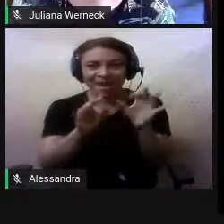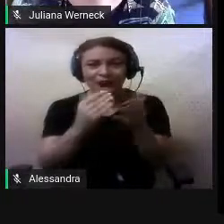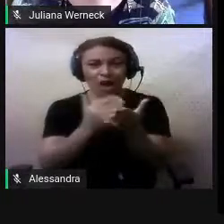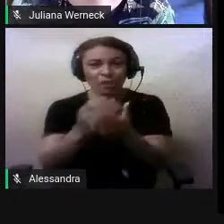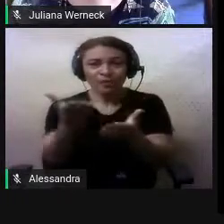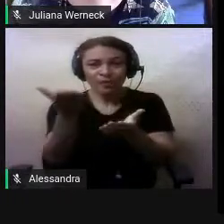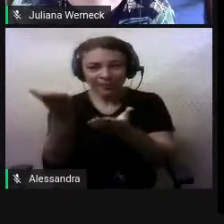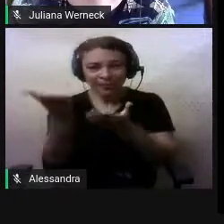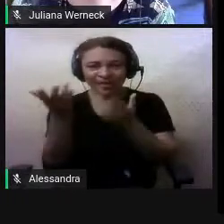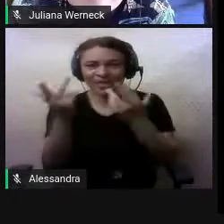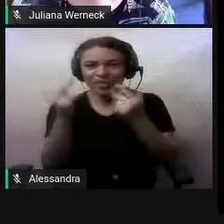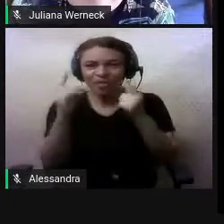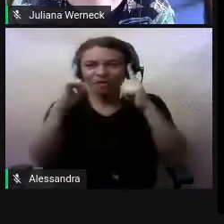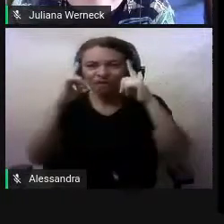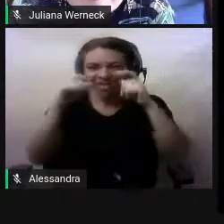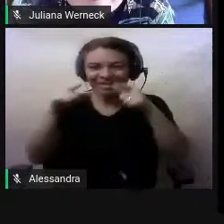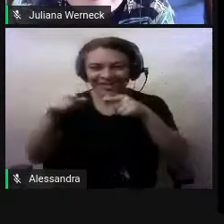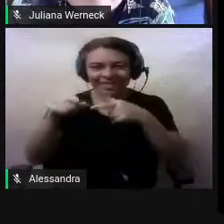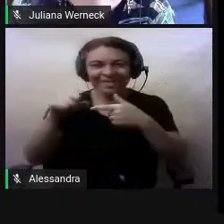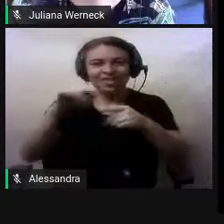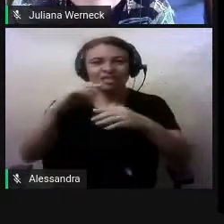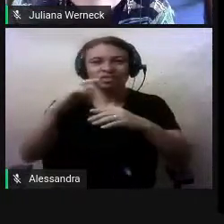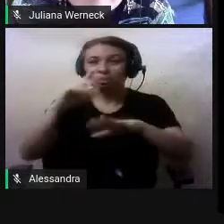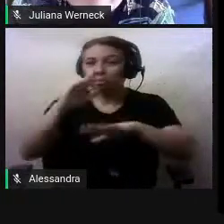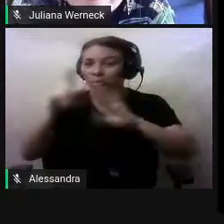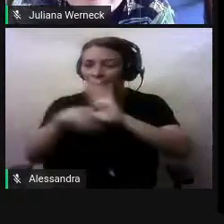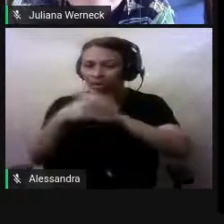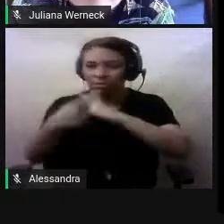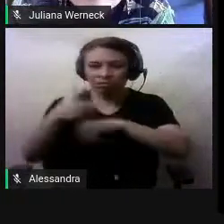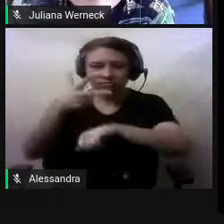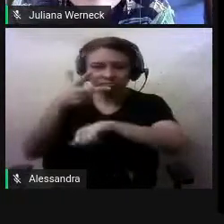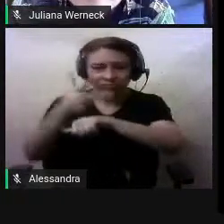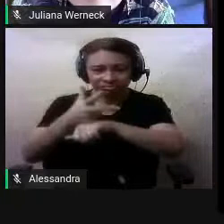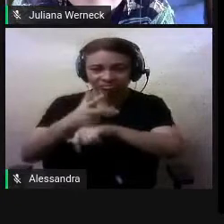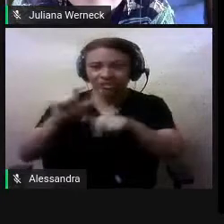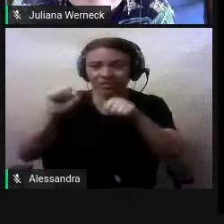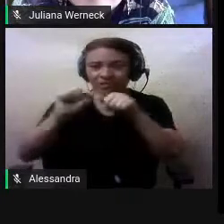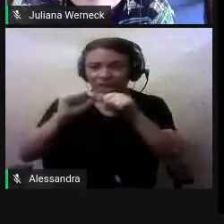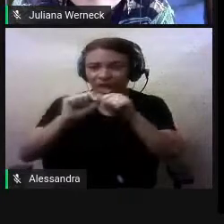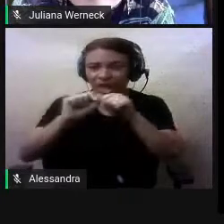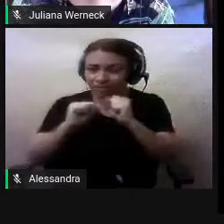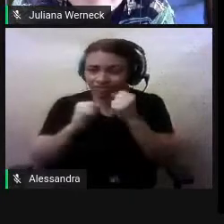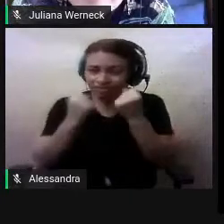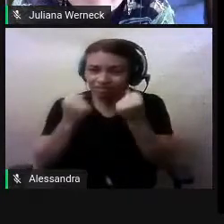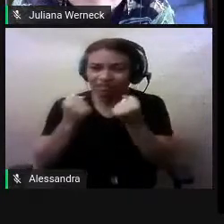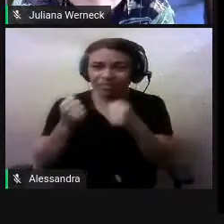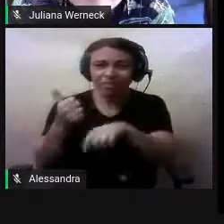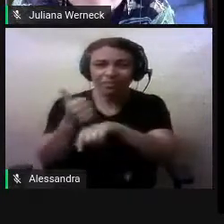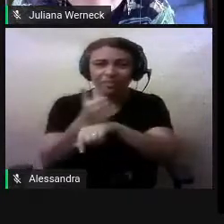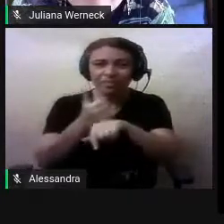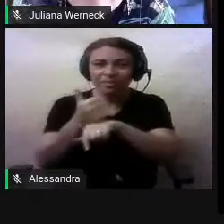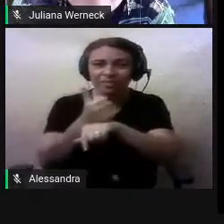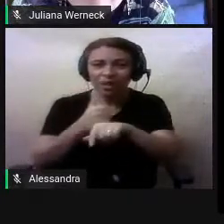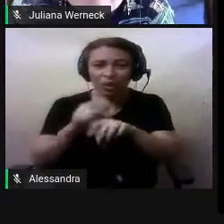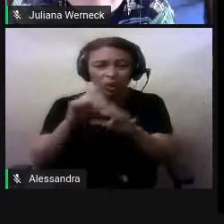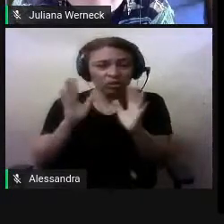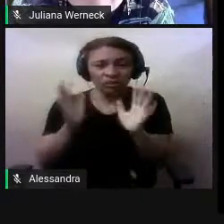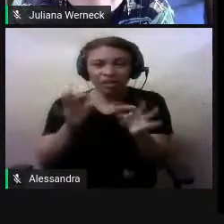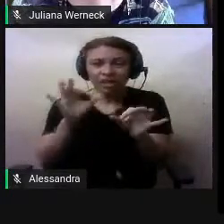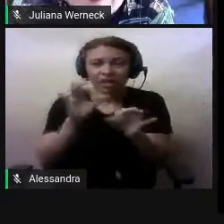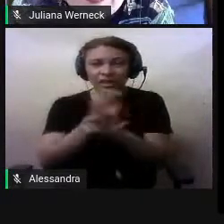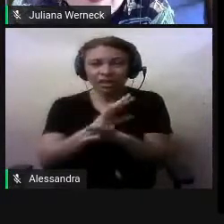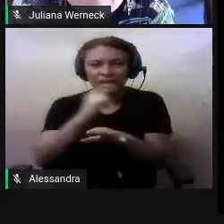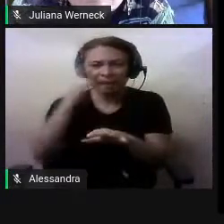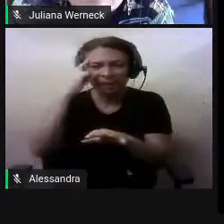jeito, dando a minha cara a tapa com o equipamento que eu tinha e fazendo o meu melhor realmente com o que eu já tinha, sem pensar